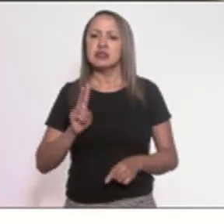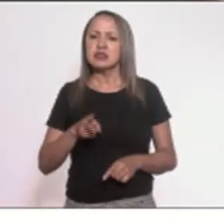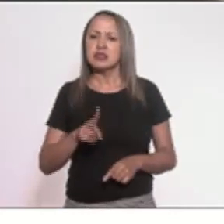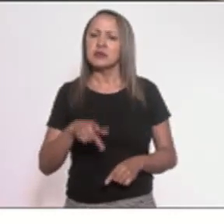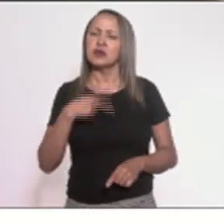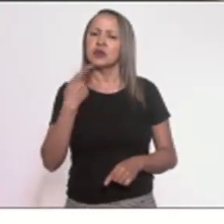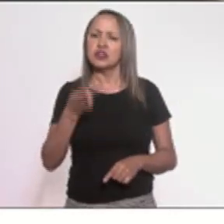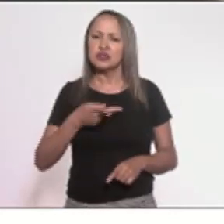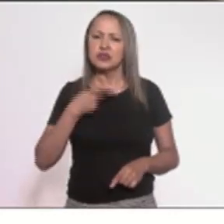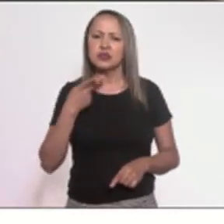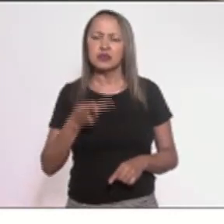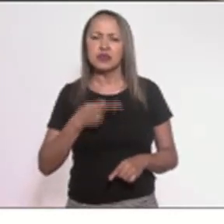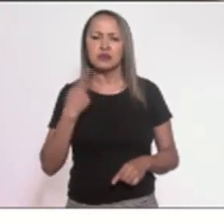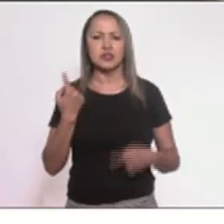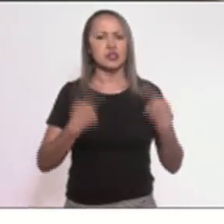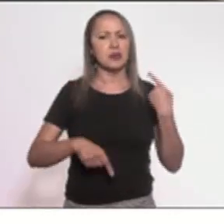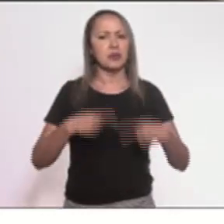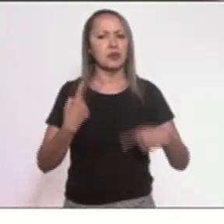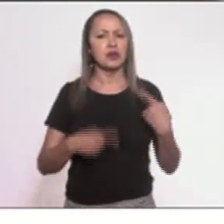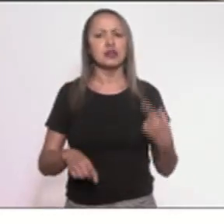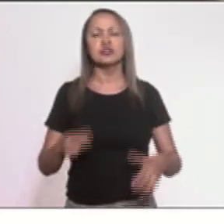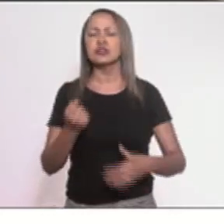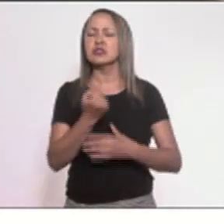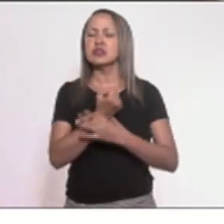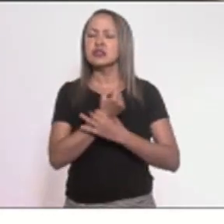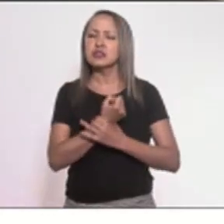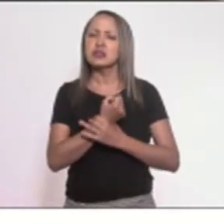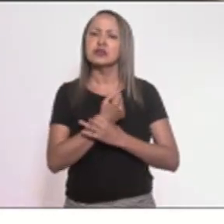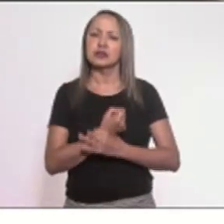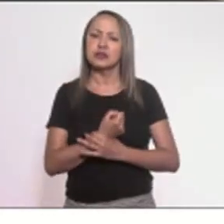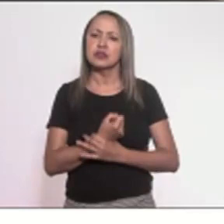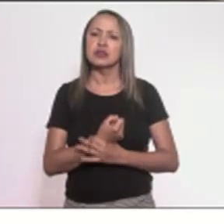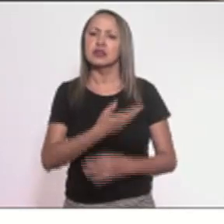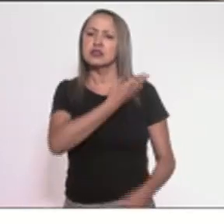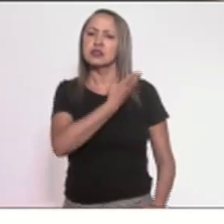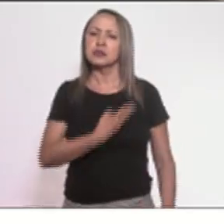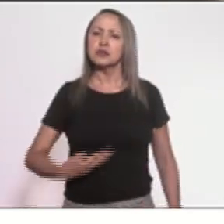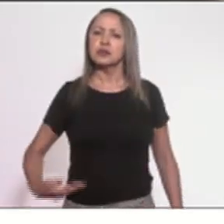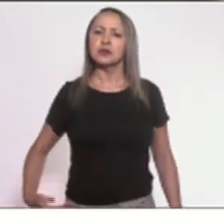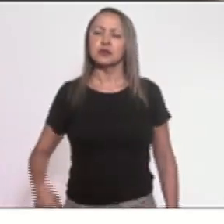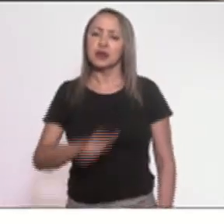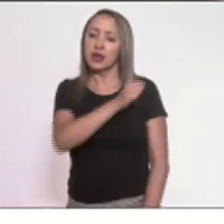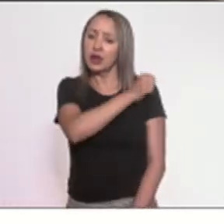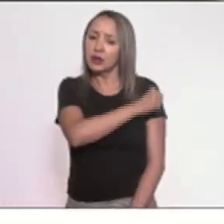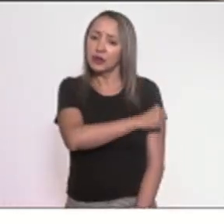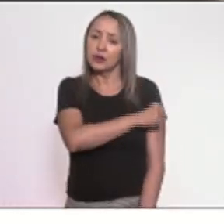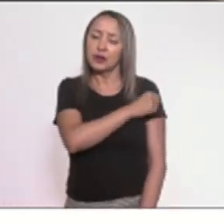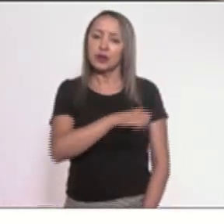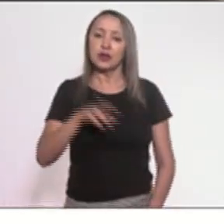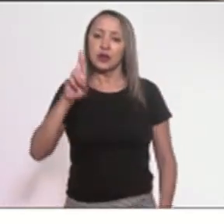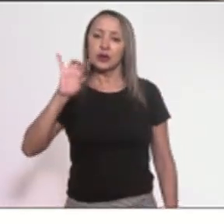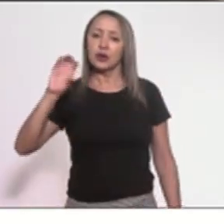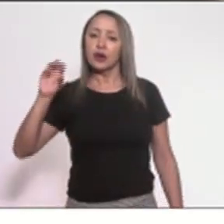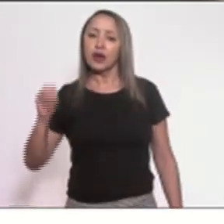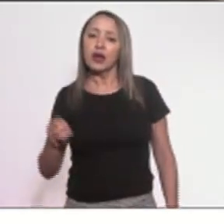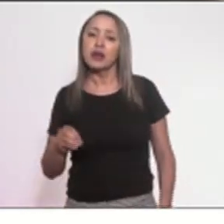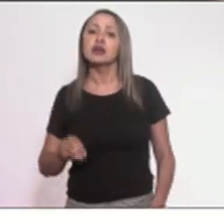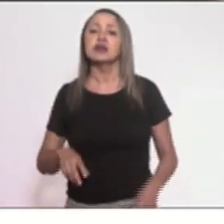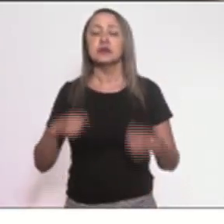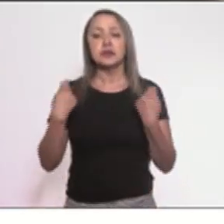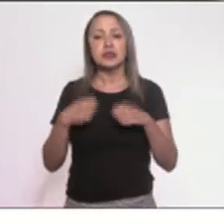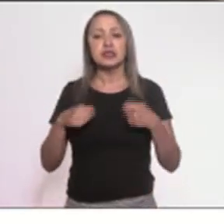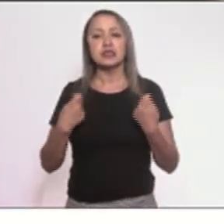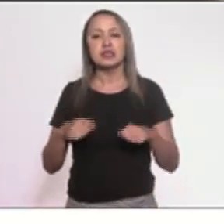à política de segurança pública implementada no estado do Rio de Janeiro é uma crítica qualificada e, portanto,